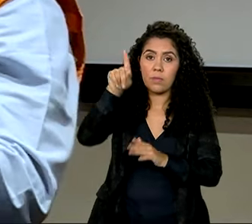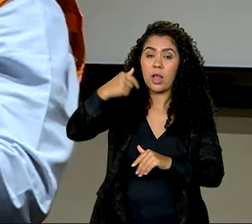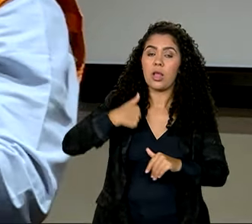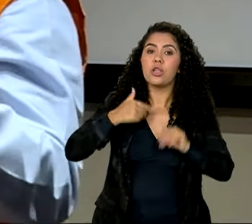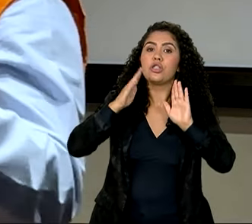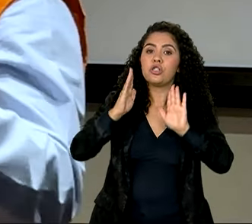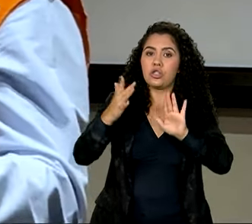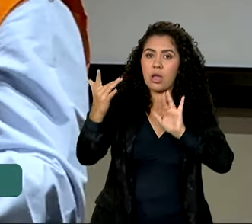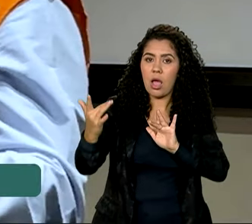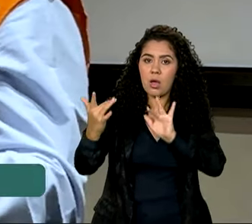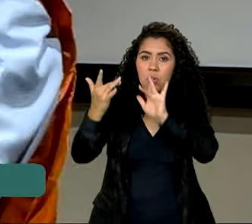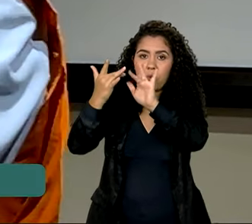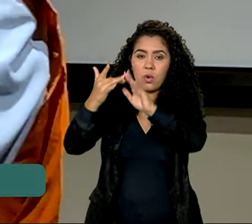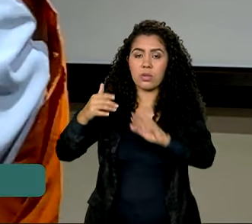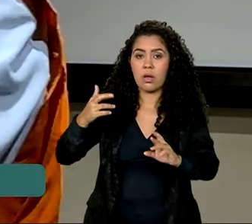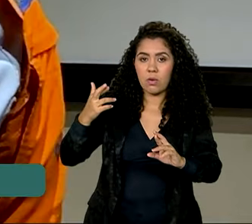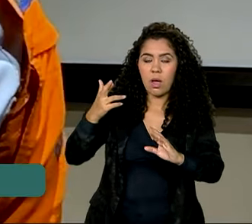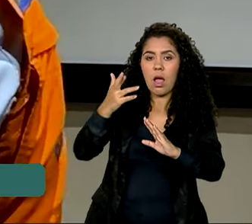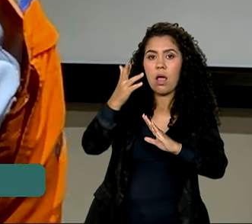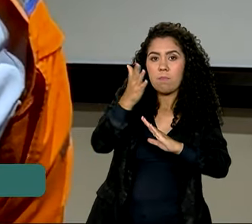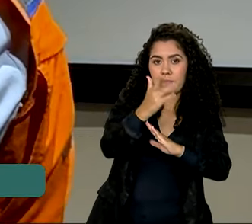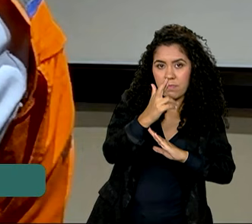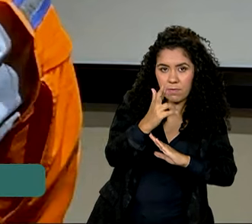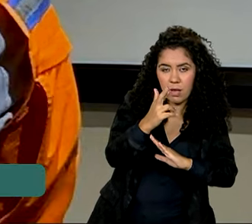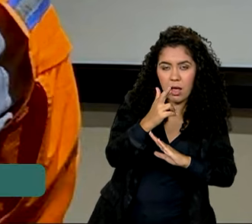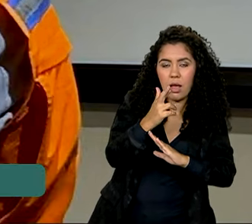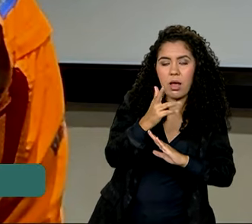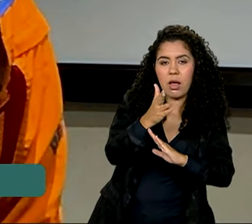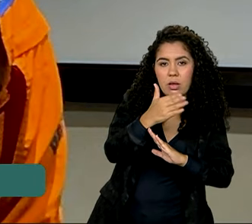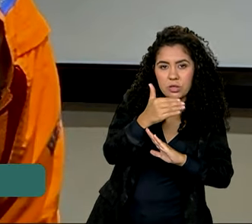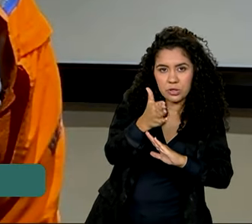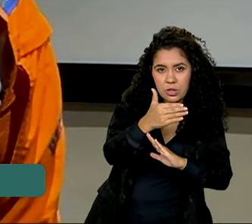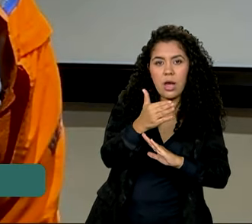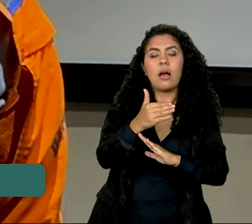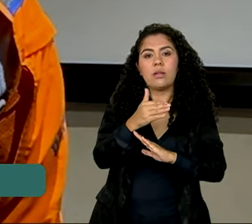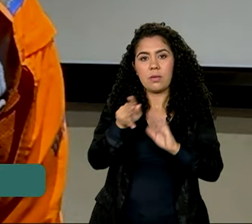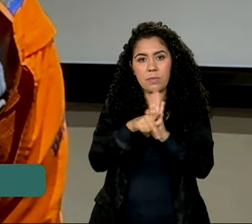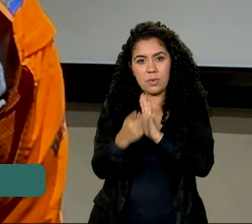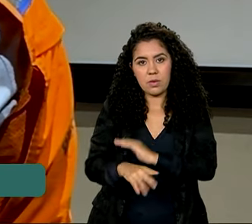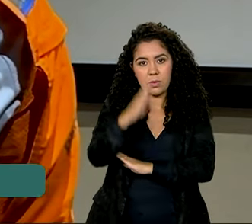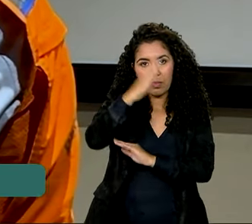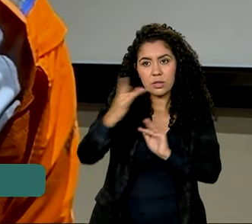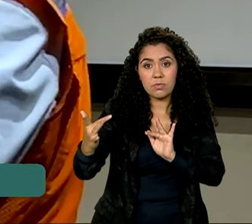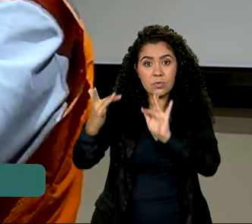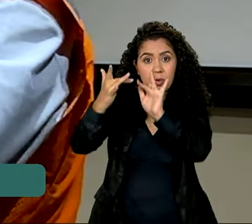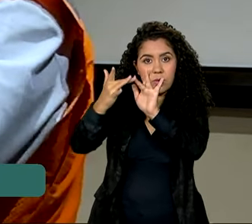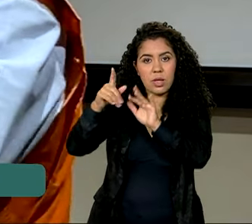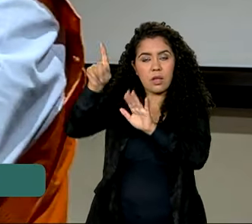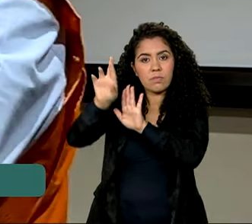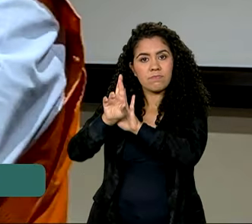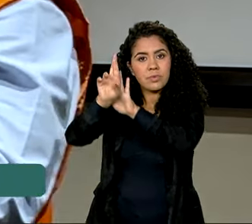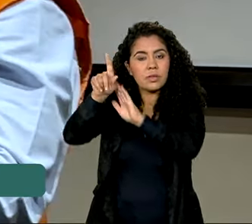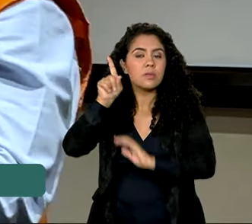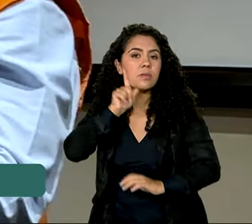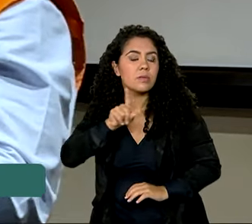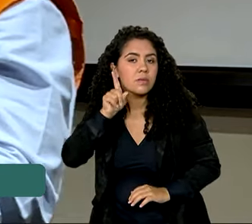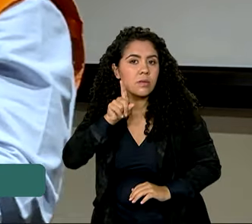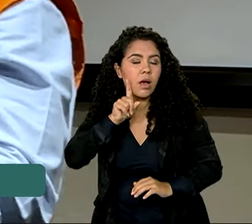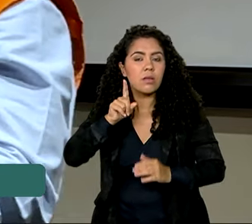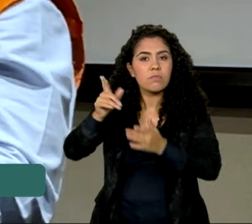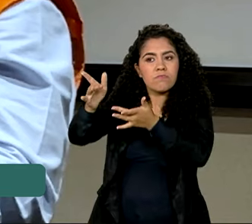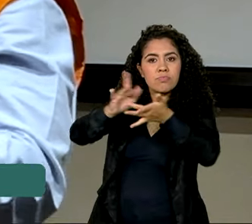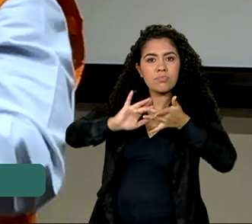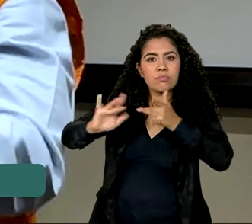com a Embaixada do Brasil nos Estados Unidos, pedindo que a gente faça um contato com o governo americano para que formalmente as